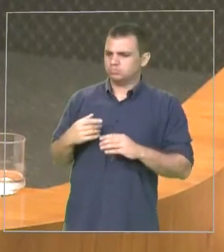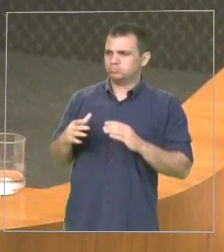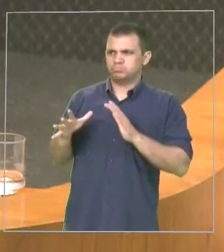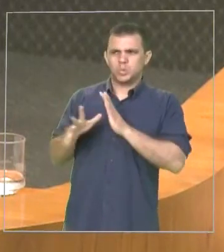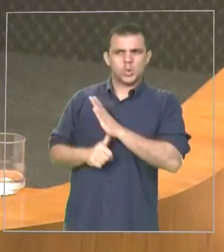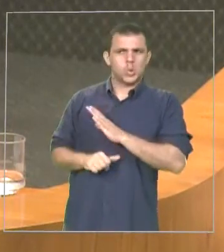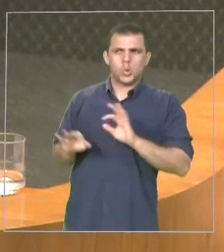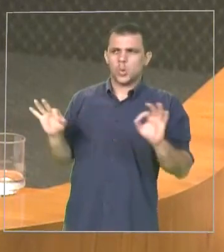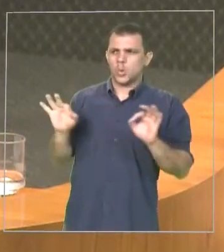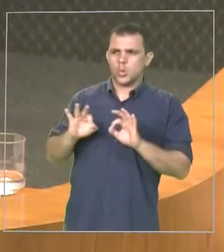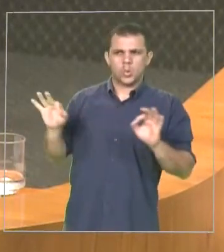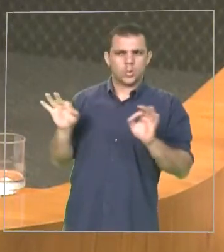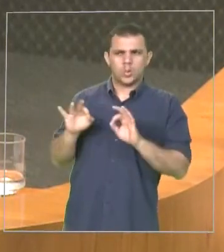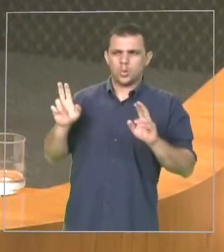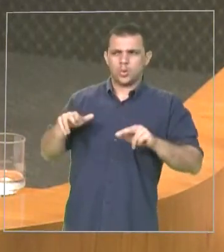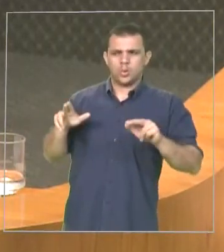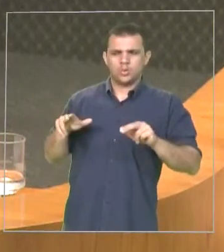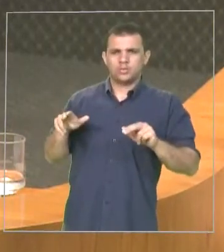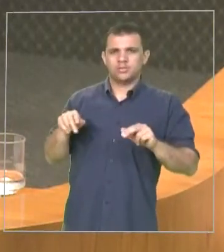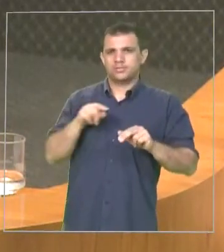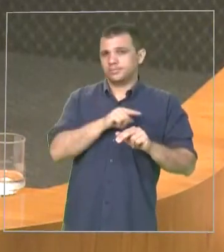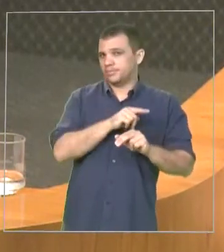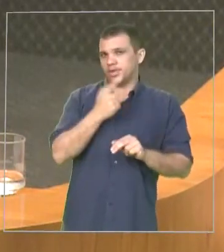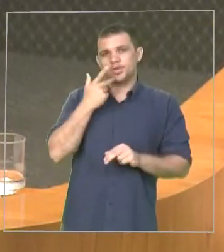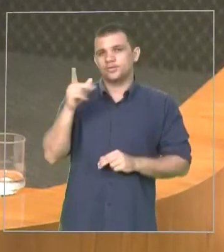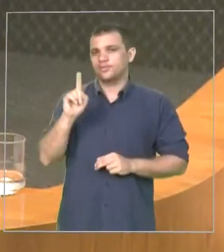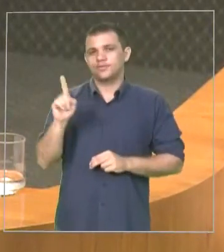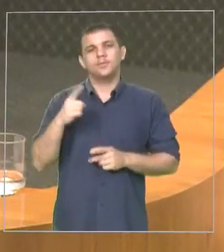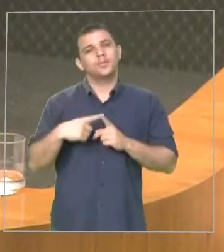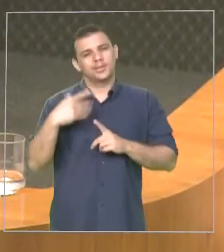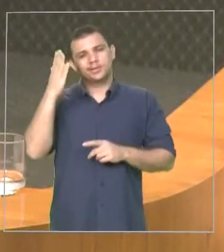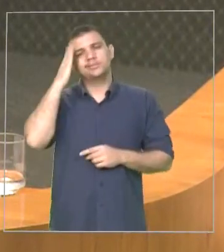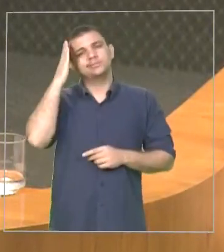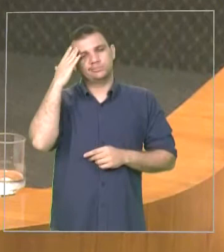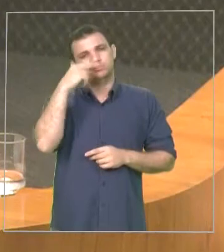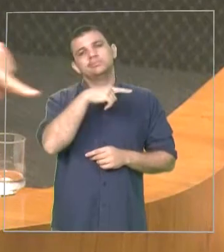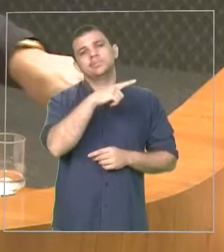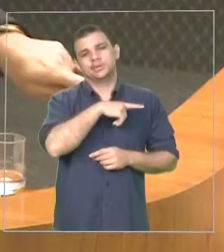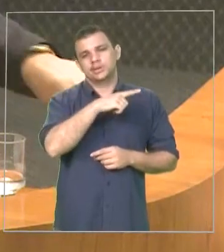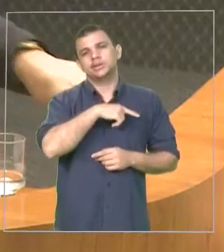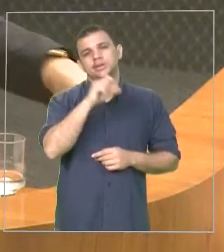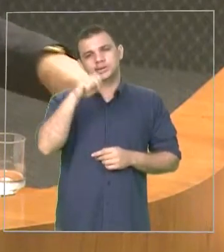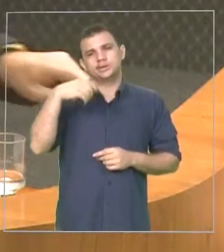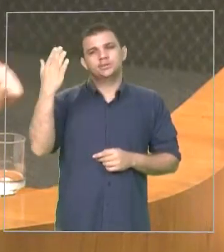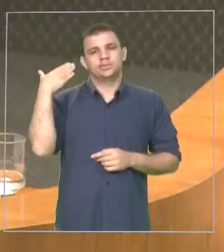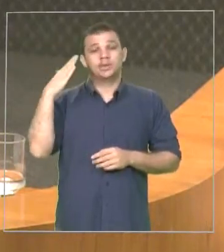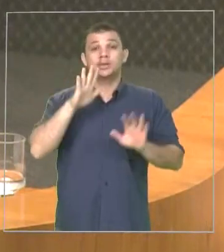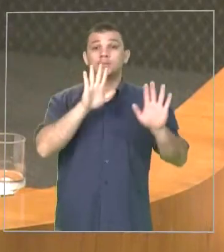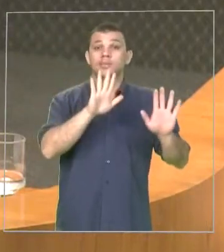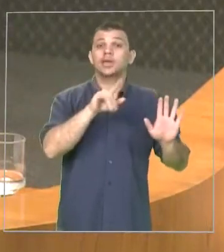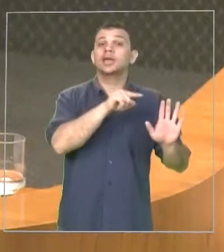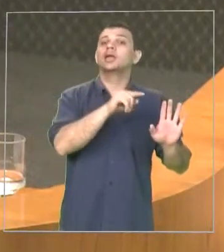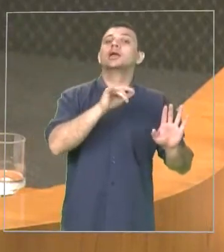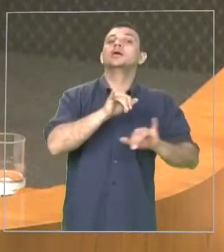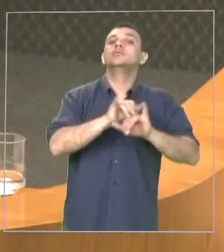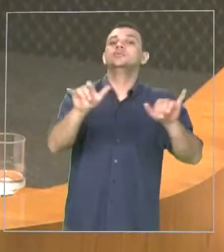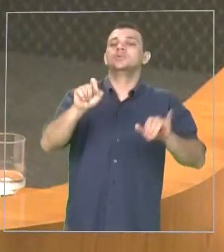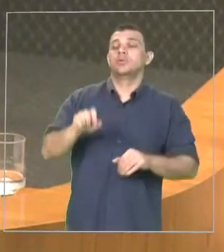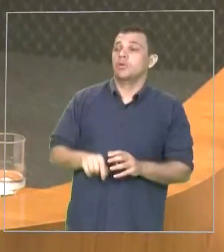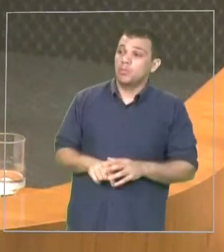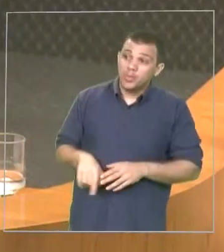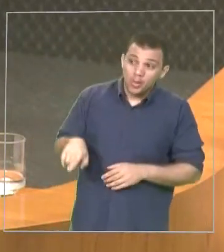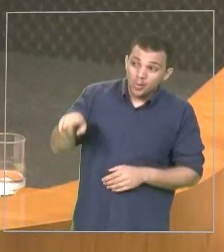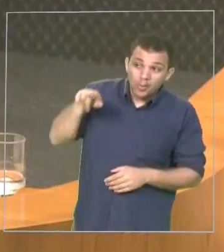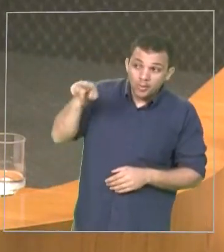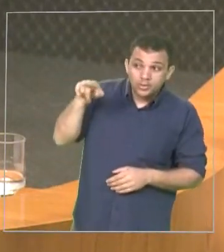Eles não têm essa ousadia, deputado Levi. Mas eles querem dizer o seguinte, olha, no atual tem também. Ele é igual a gente.